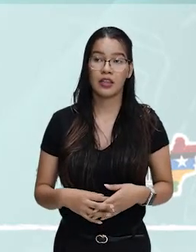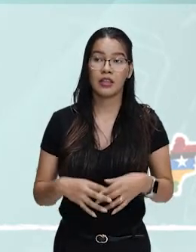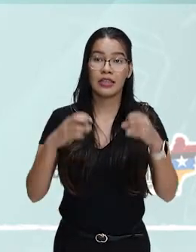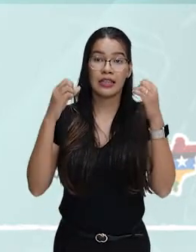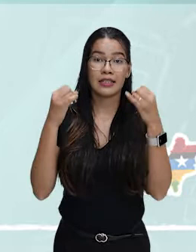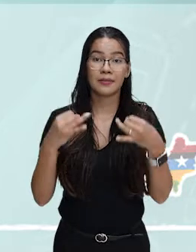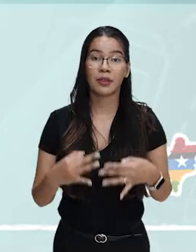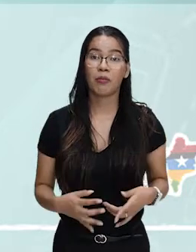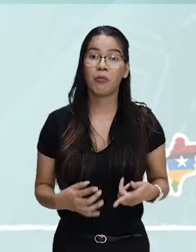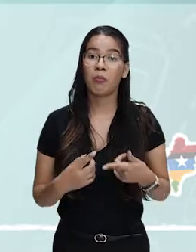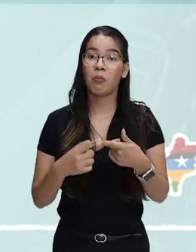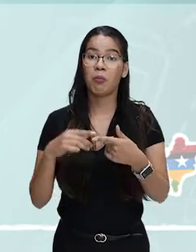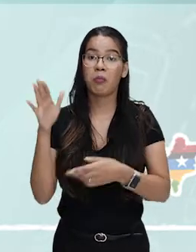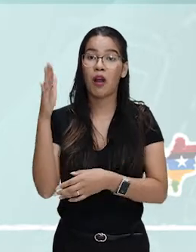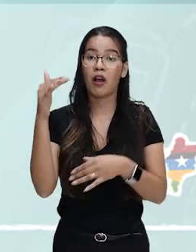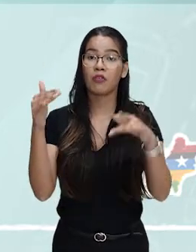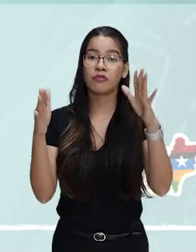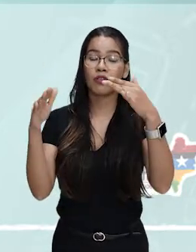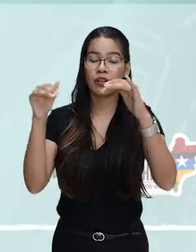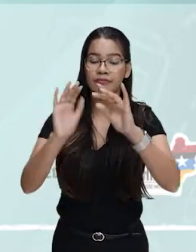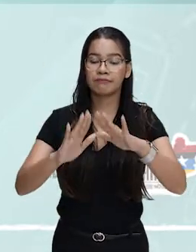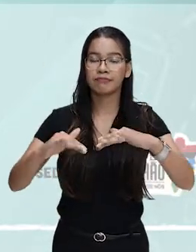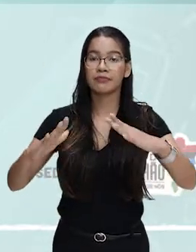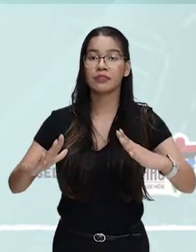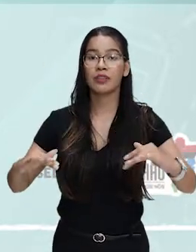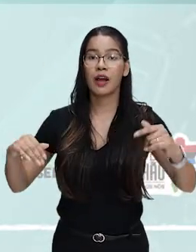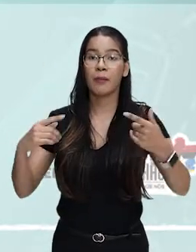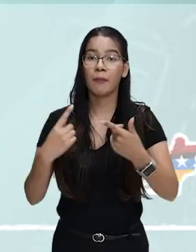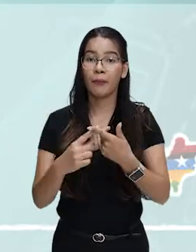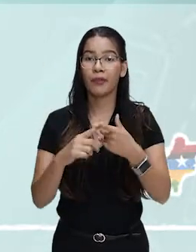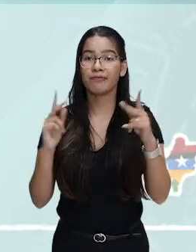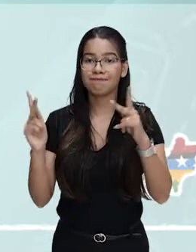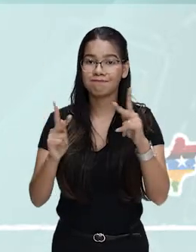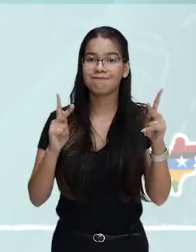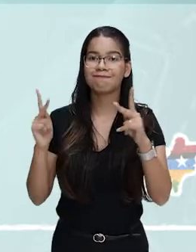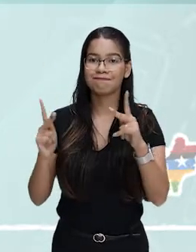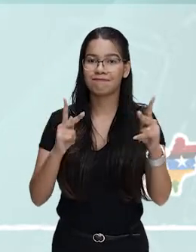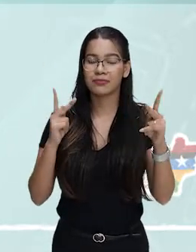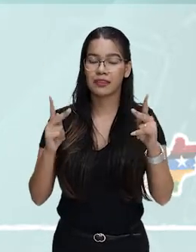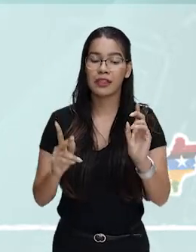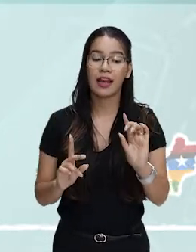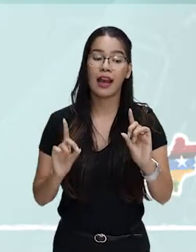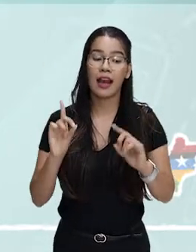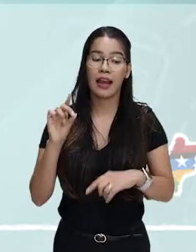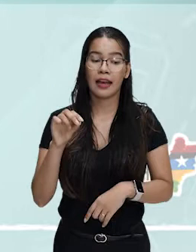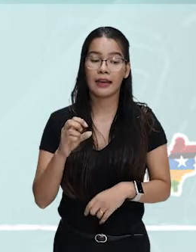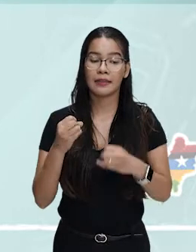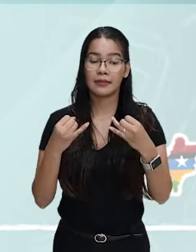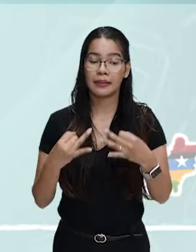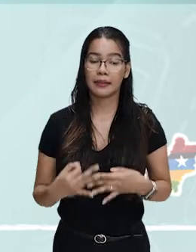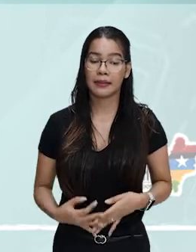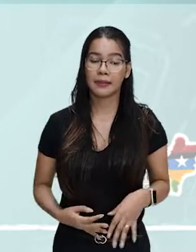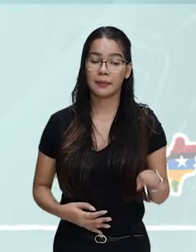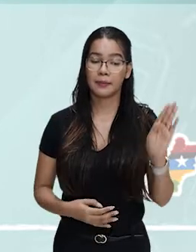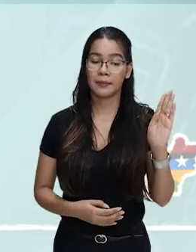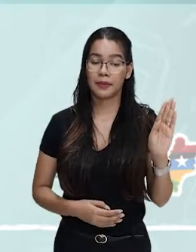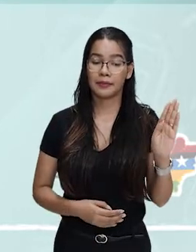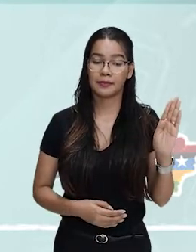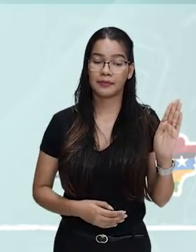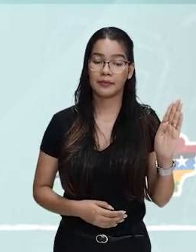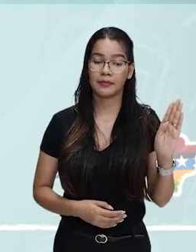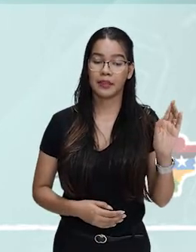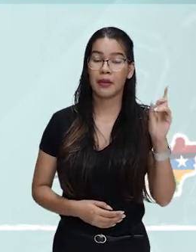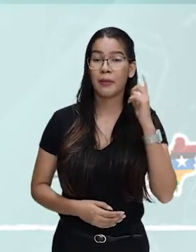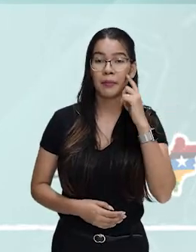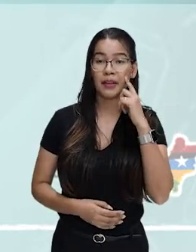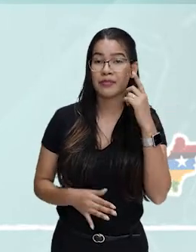no chão é porque ventou bastante. Porque é explicativa. Letra B. Penso,